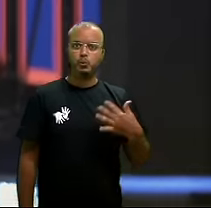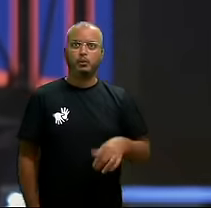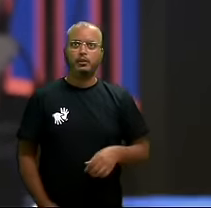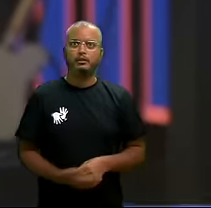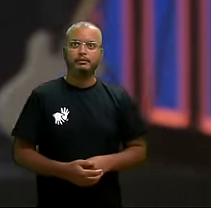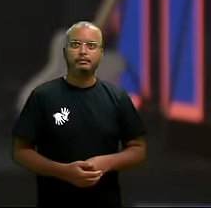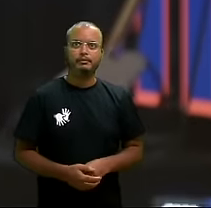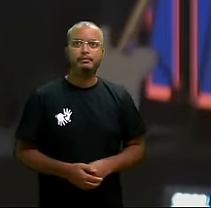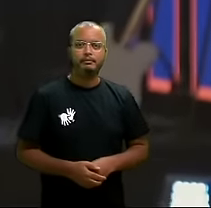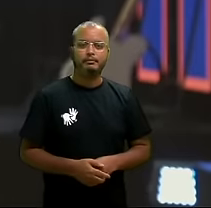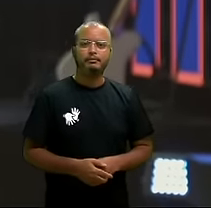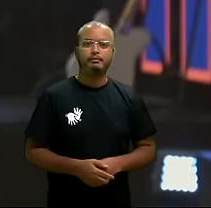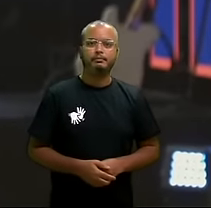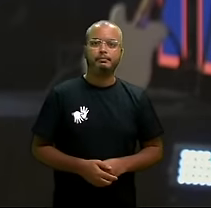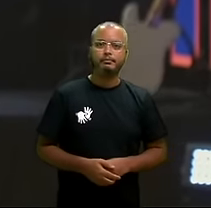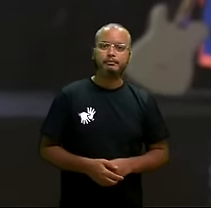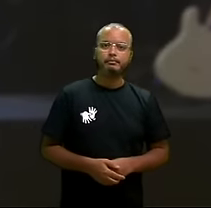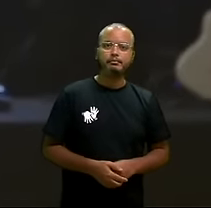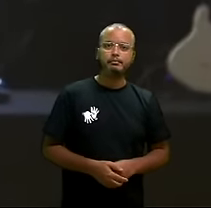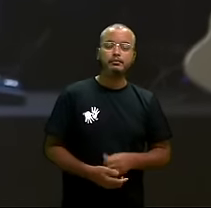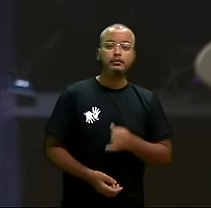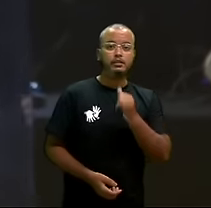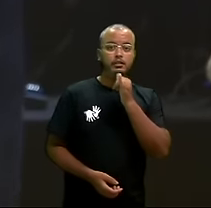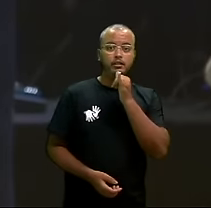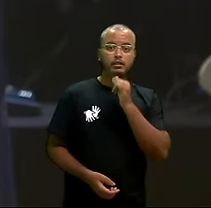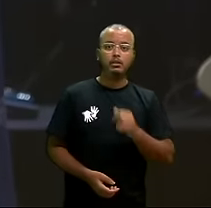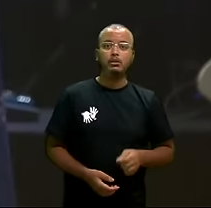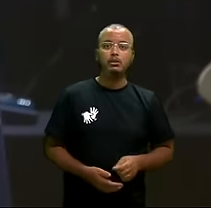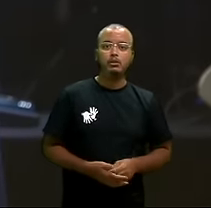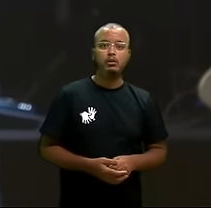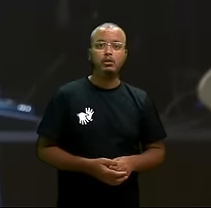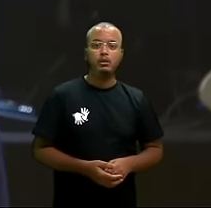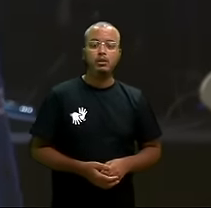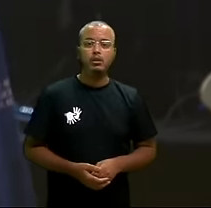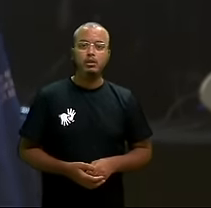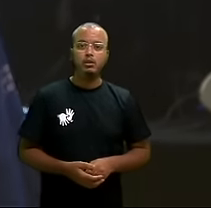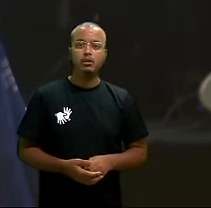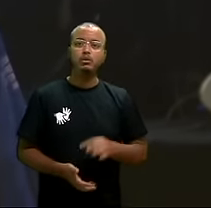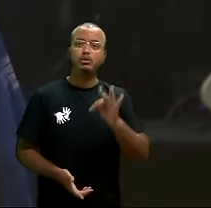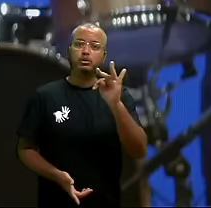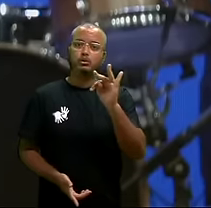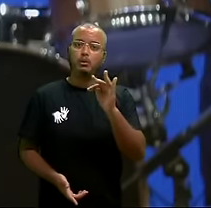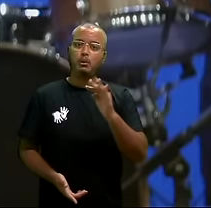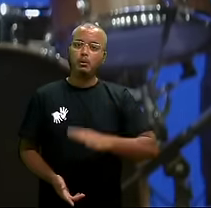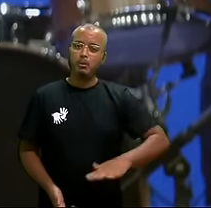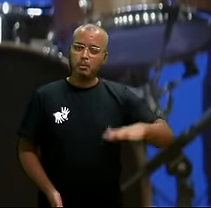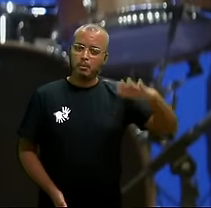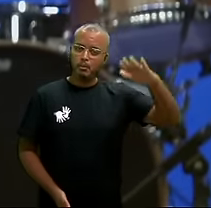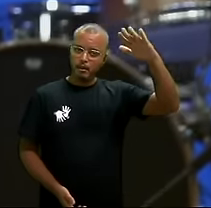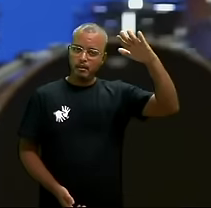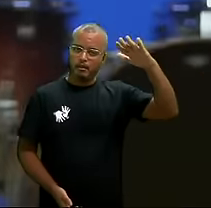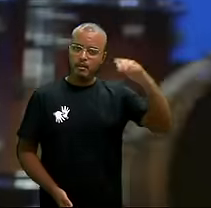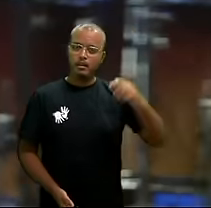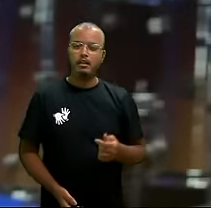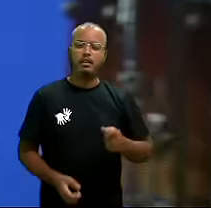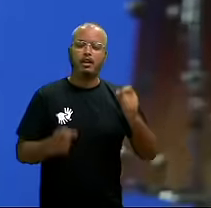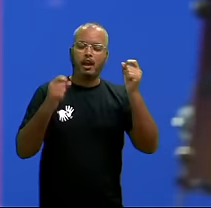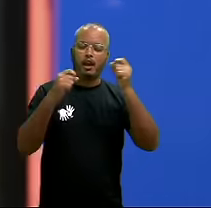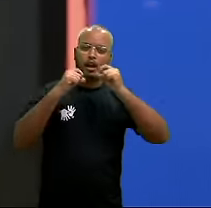vendo? O Davi, ele não consegue acordar igual o Tito, que é crente. Tito já acorda cantando: essa casa